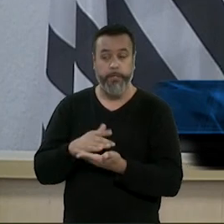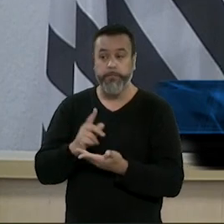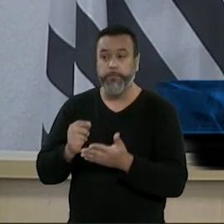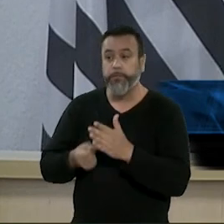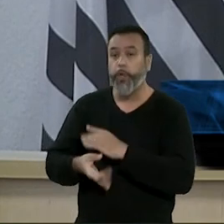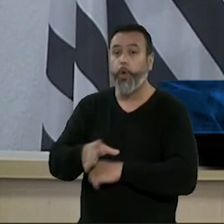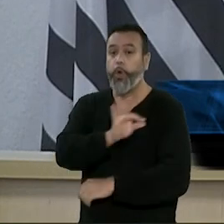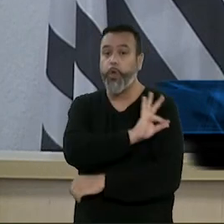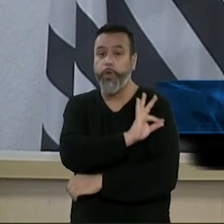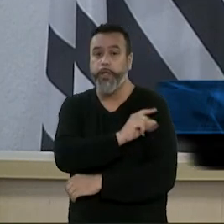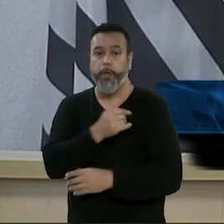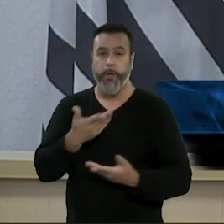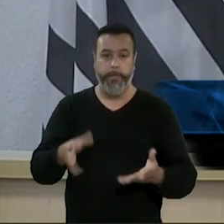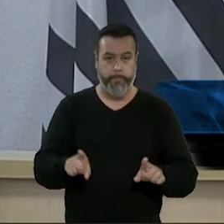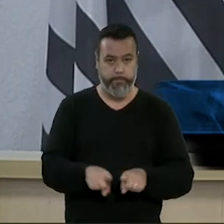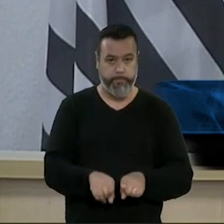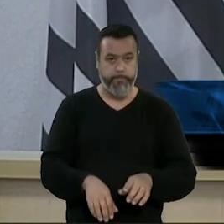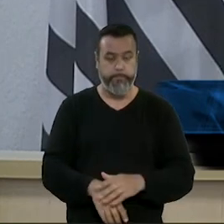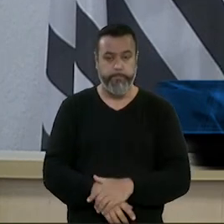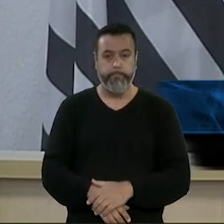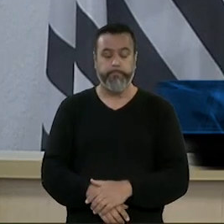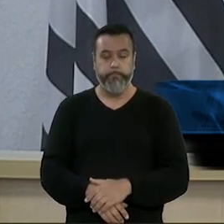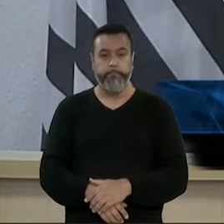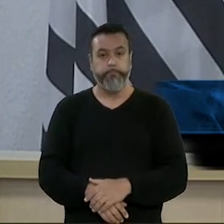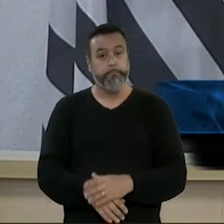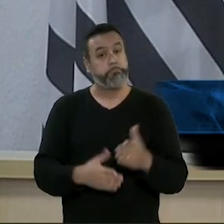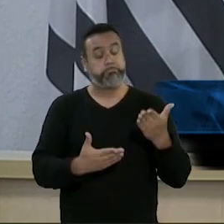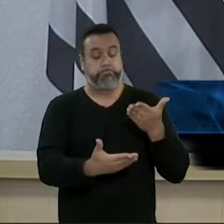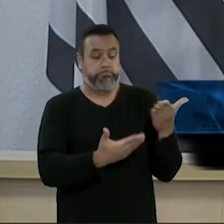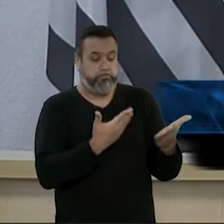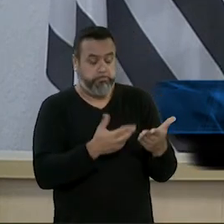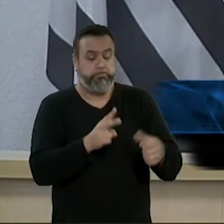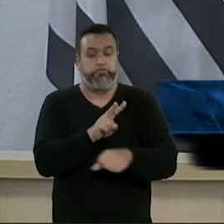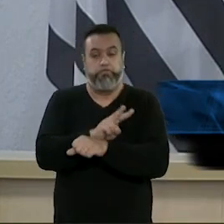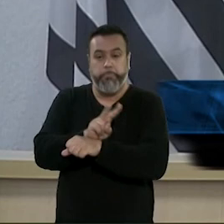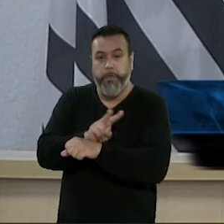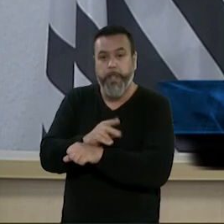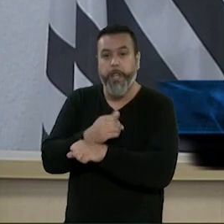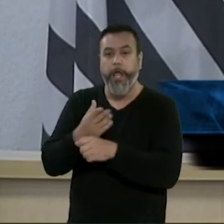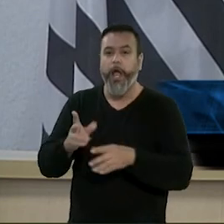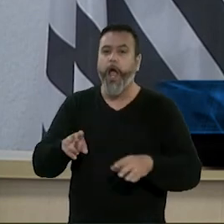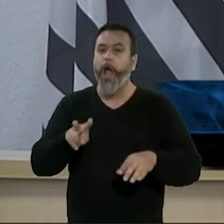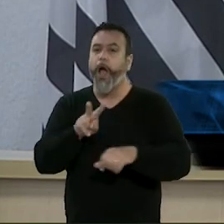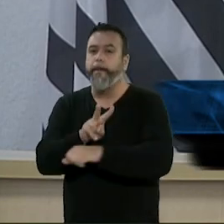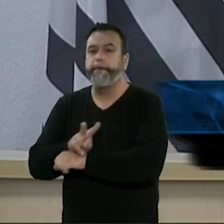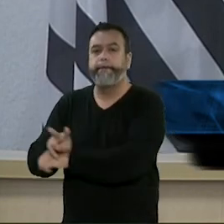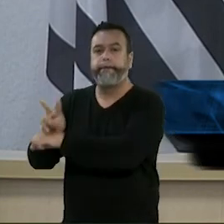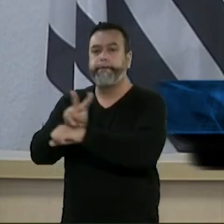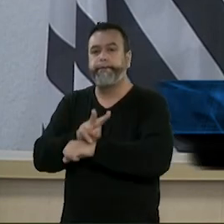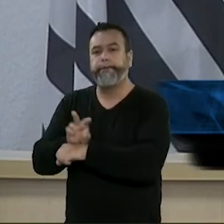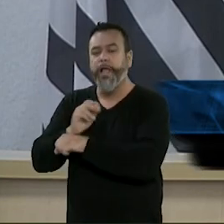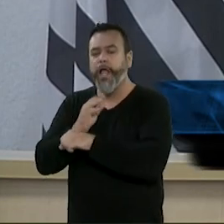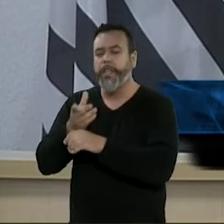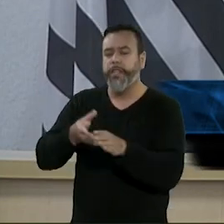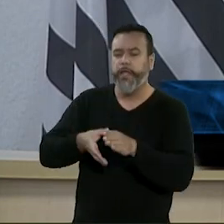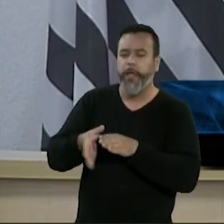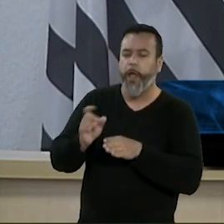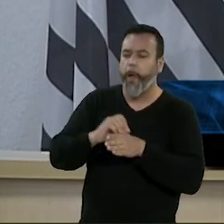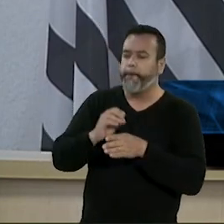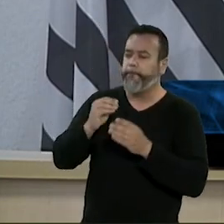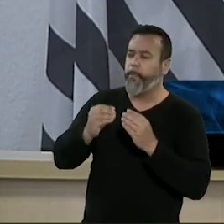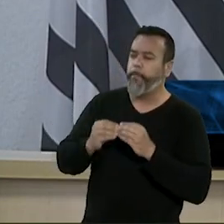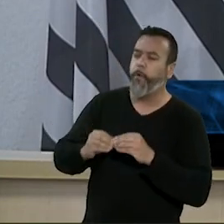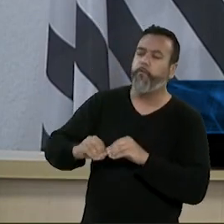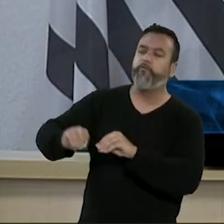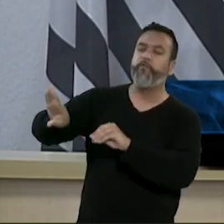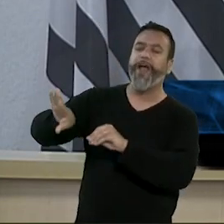da Guarda Civil Municipal. Assim como avaliar, monitorar, fiscalizar e propor encaminhamentos atinentes ao atual